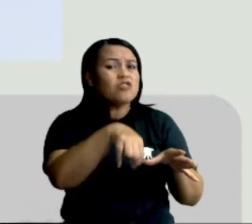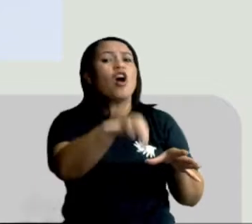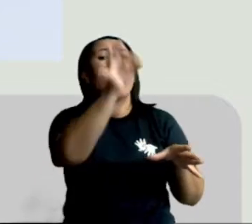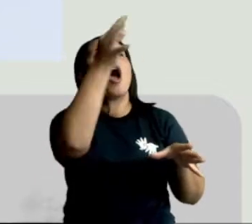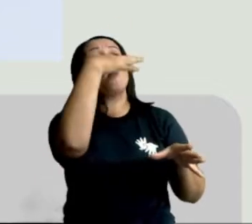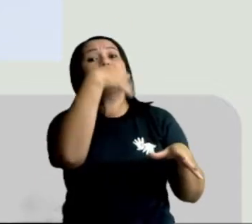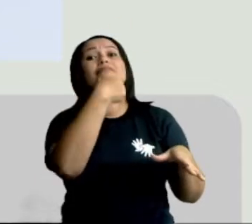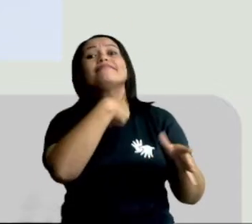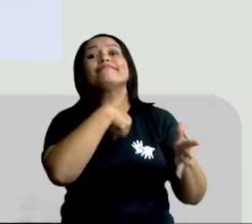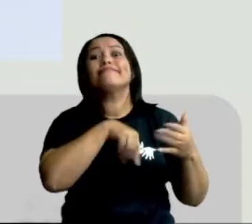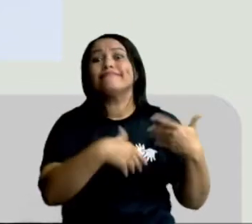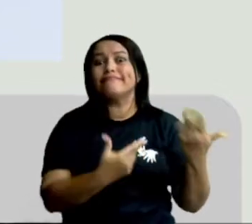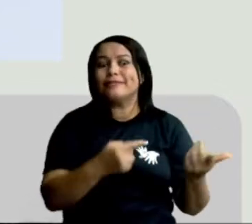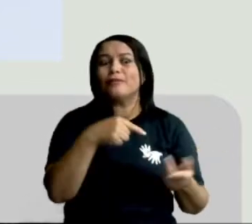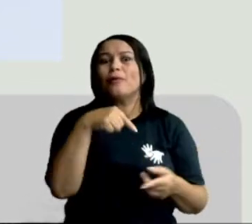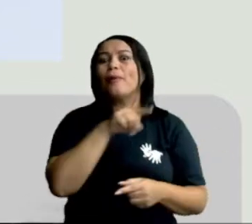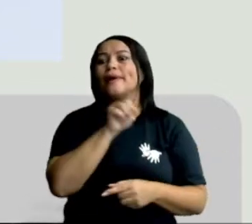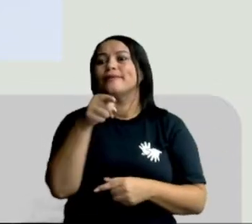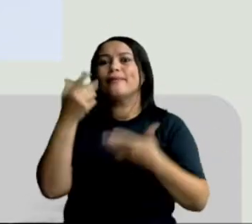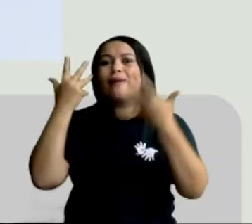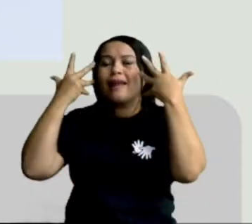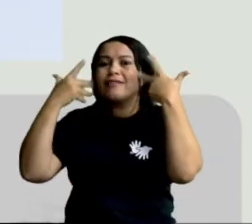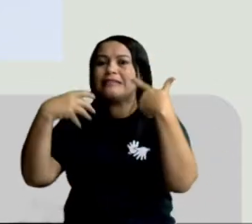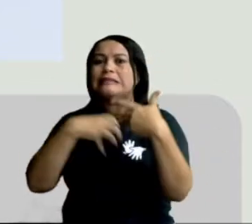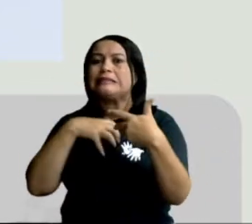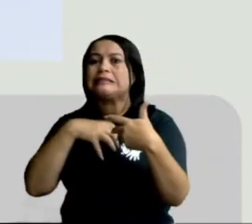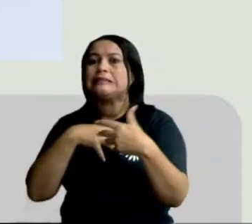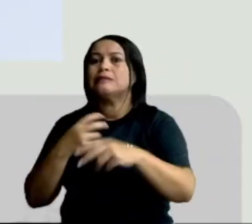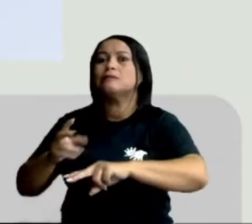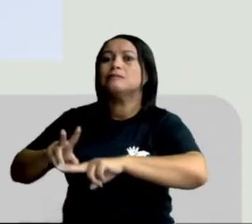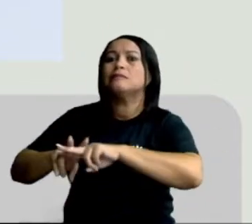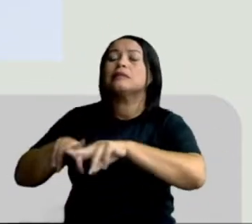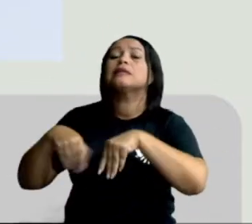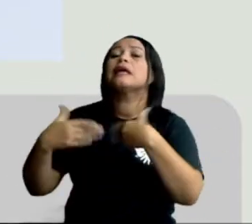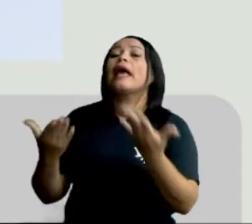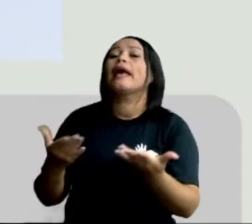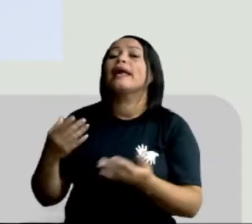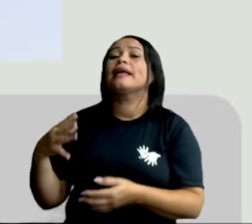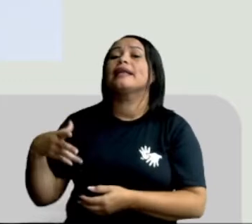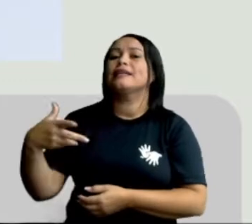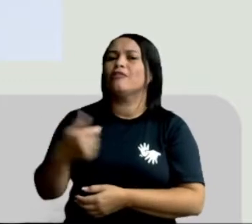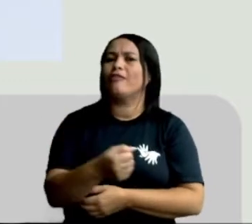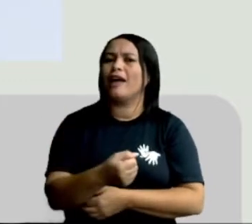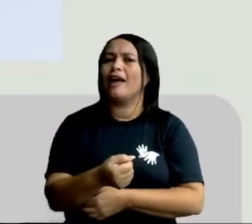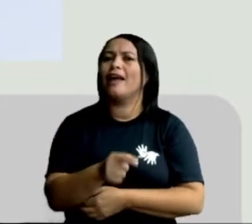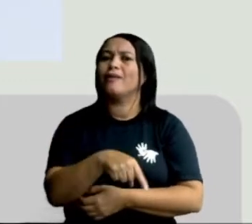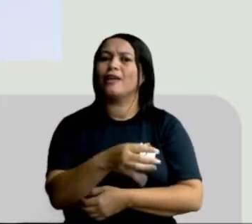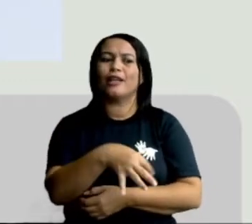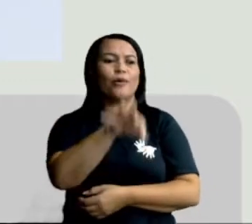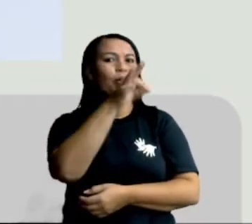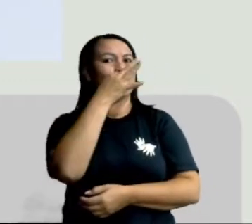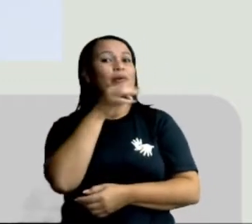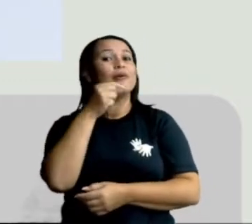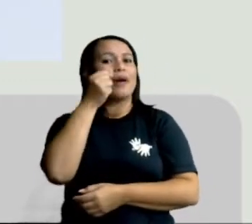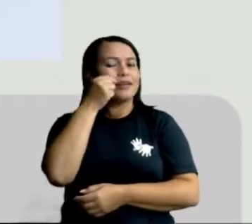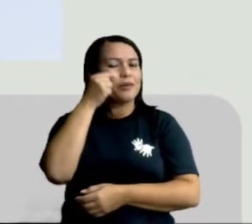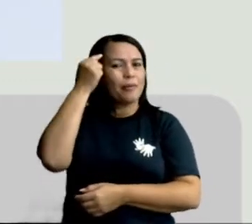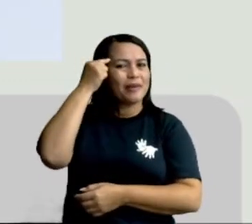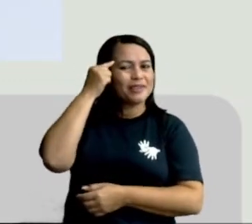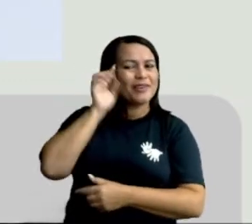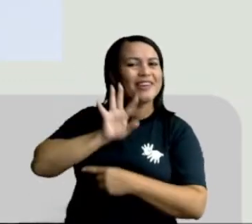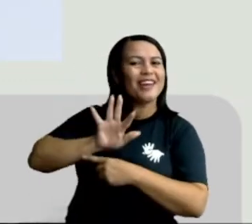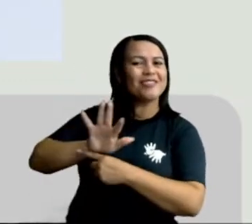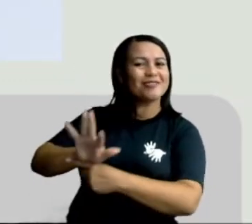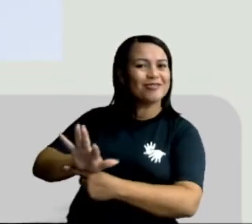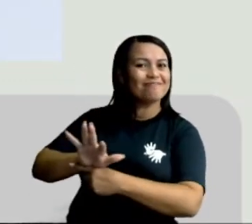Quando ele tivesse em apuros, quem era que ia salvar? Né? Mas ele não engoliu o ratinho e o ratinho retribuiu o bem que